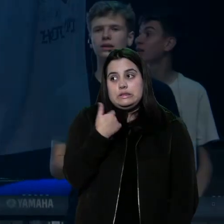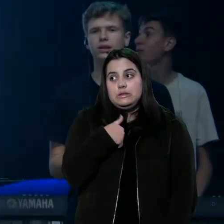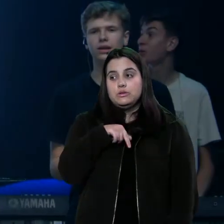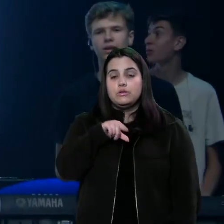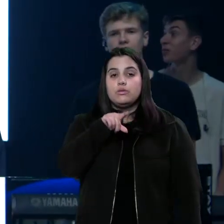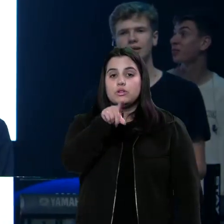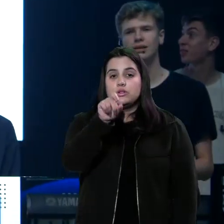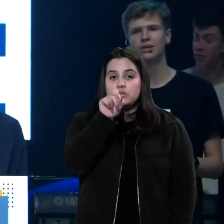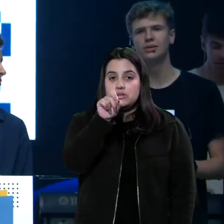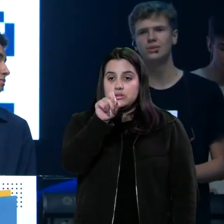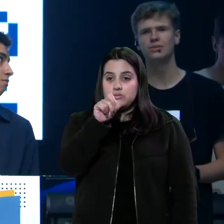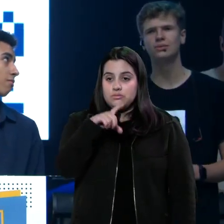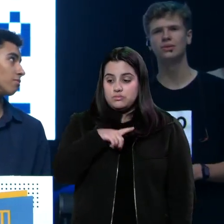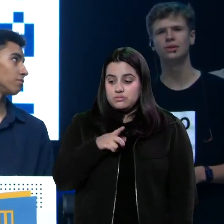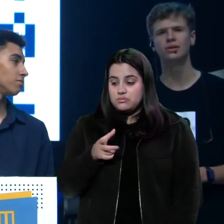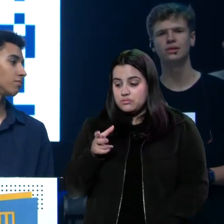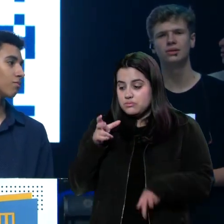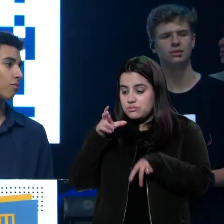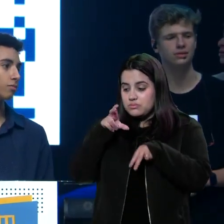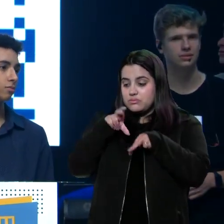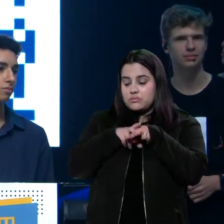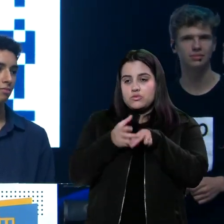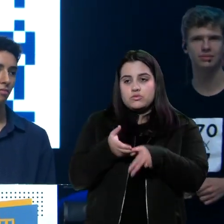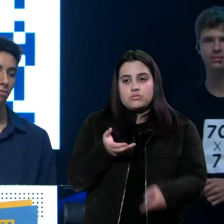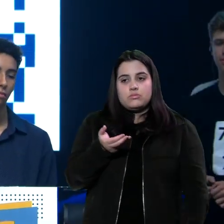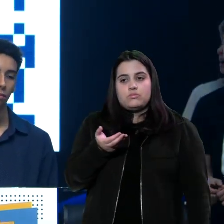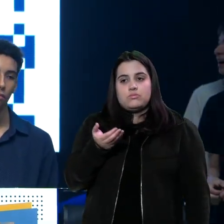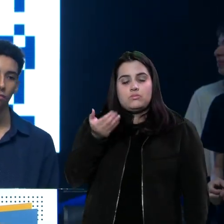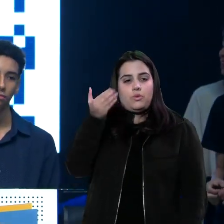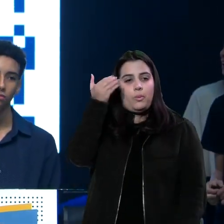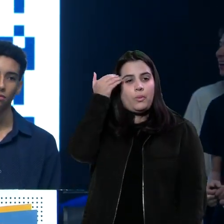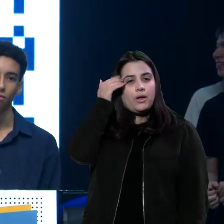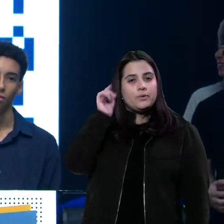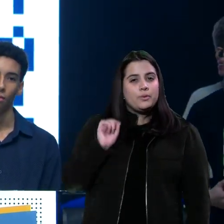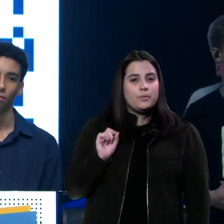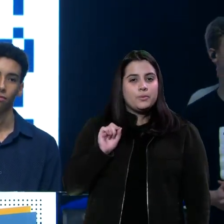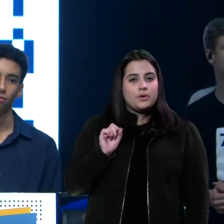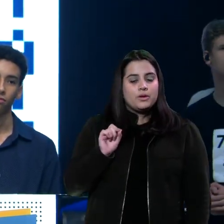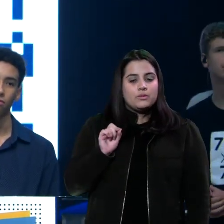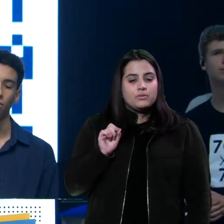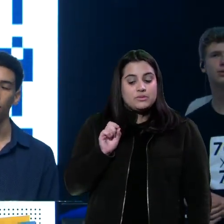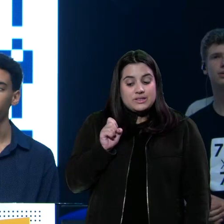você sentamos na cadeira de réu quando nós